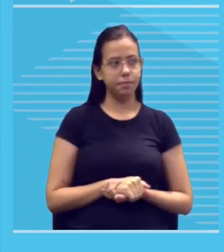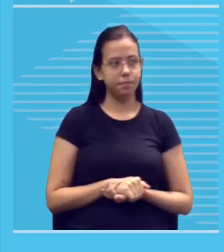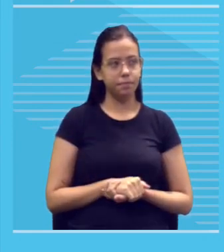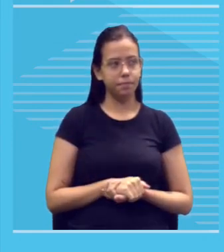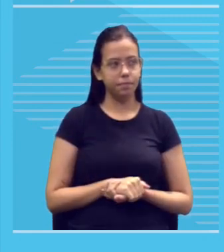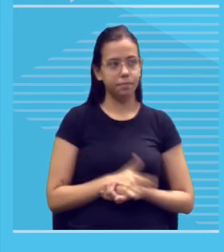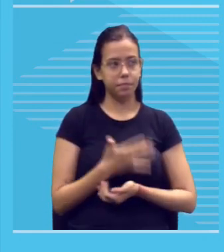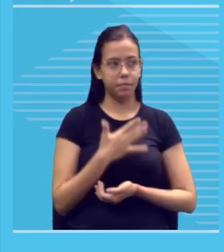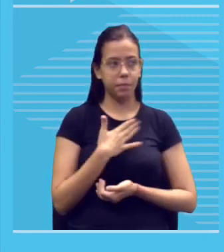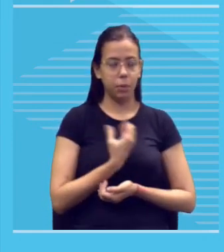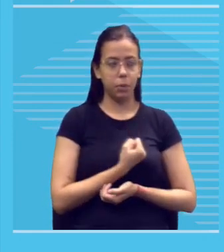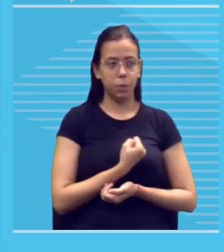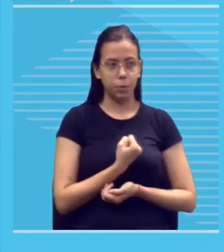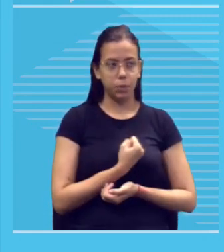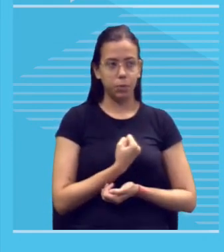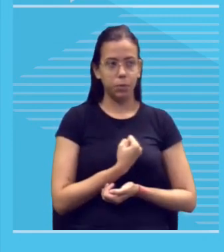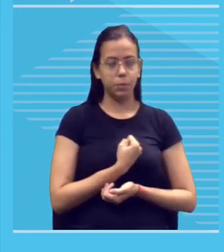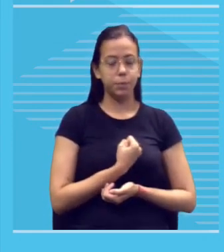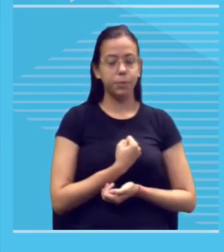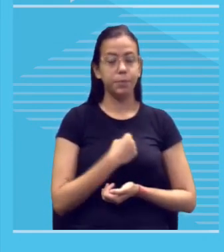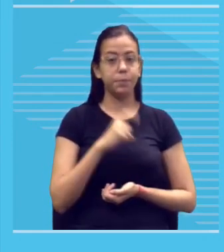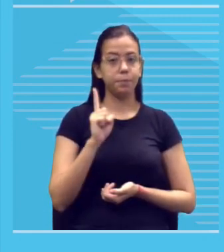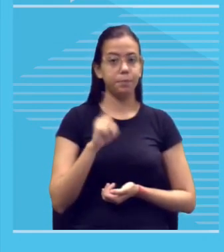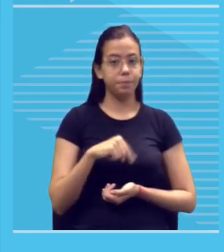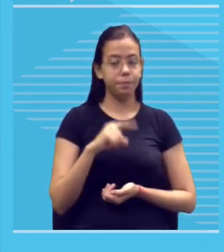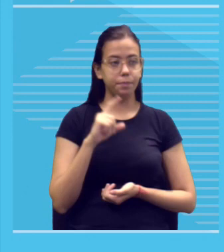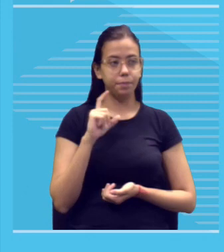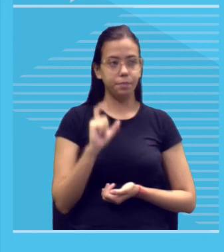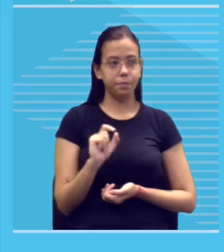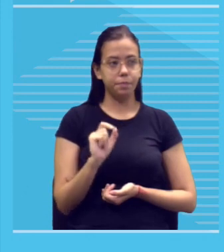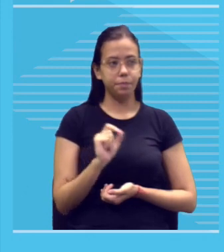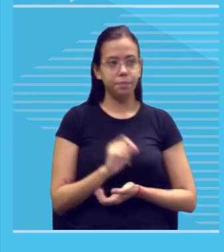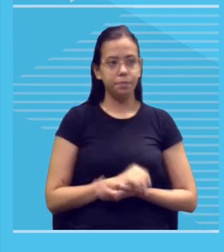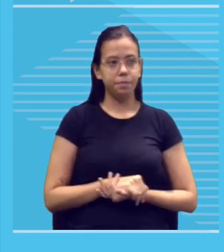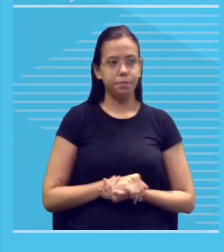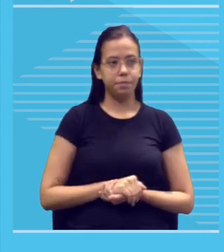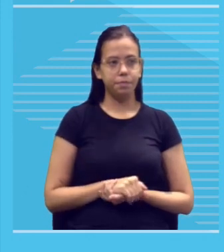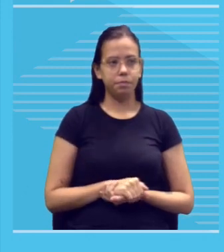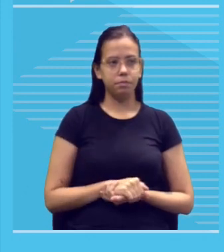o meu número ele é nada mais nada menos que